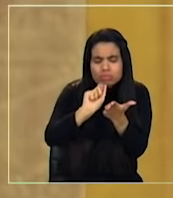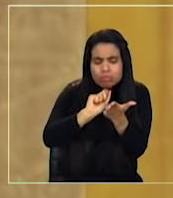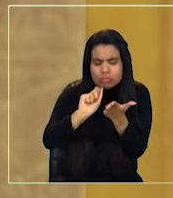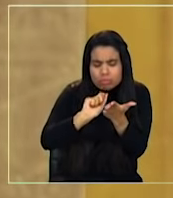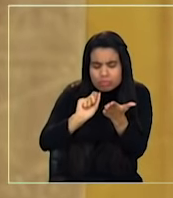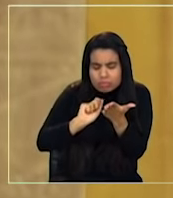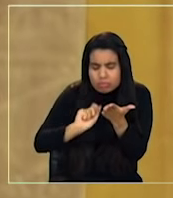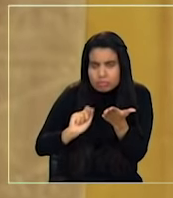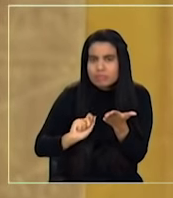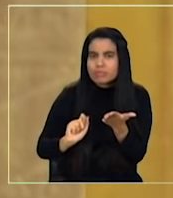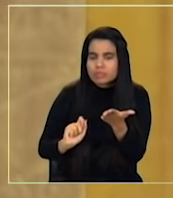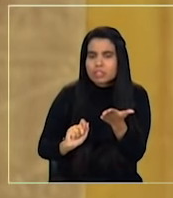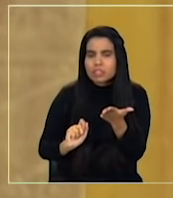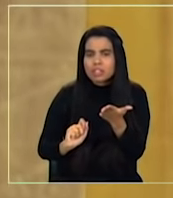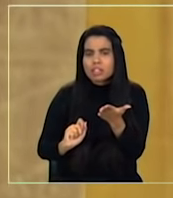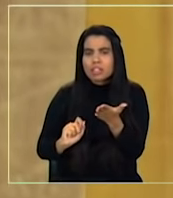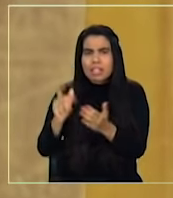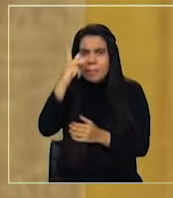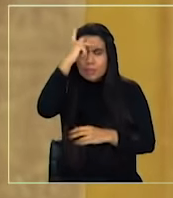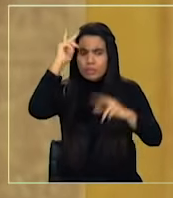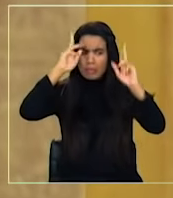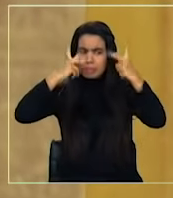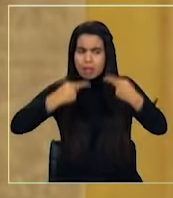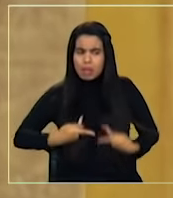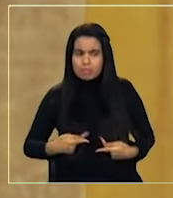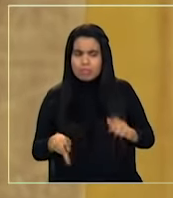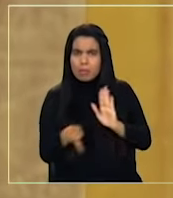tudo que o homem, o ser humano,